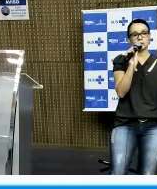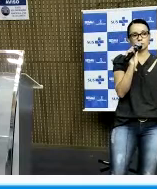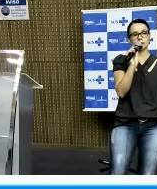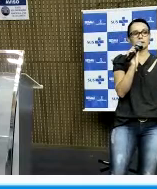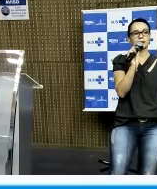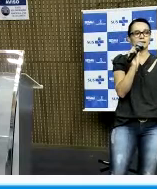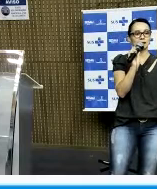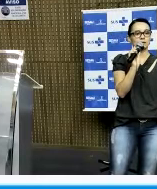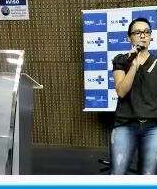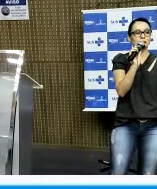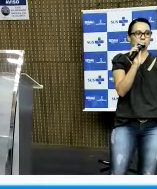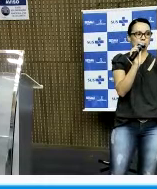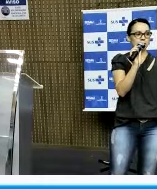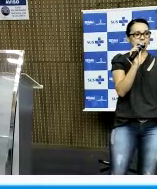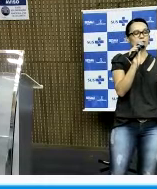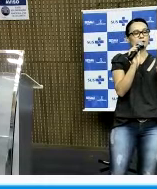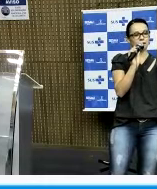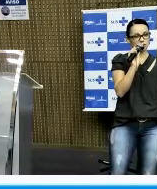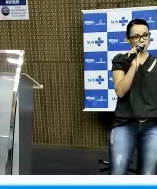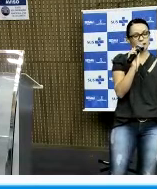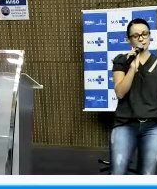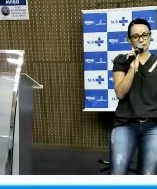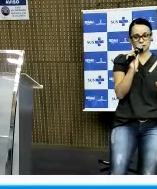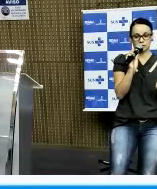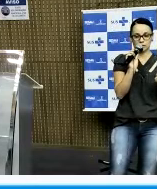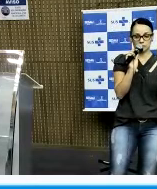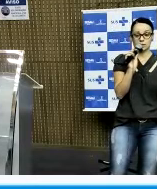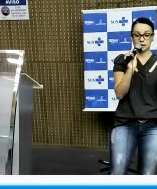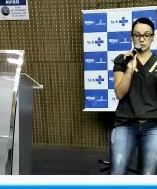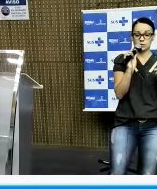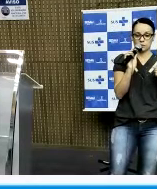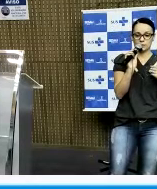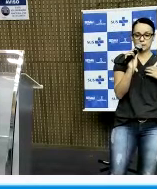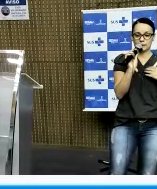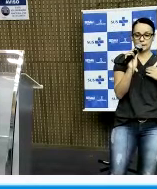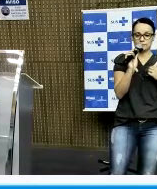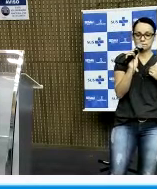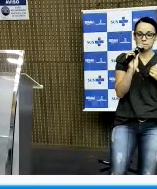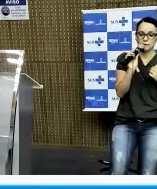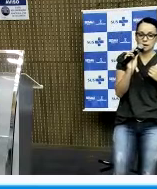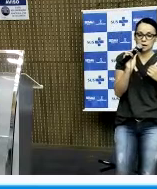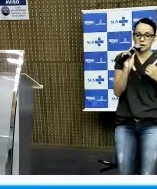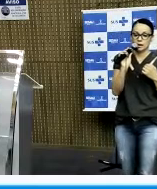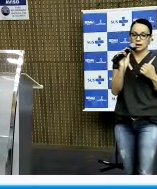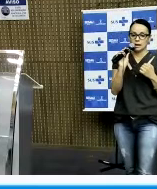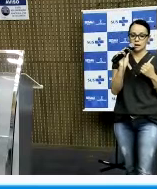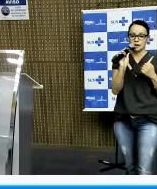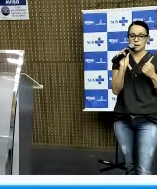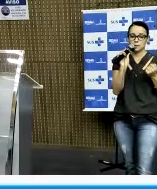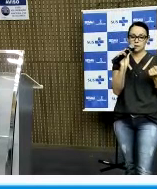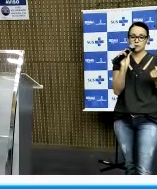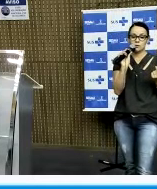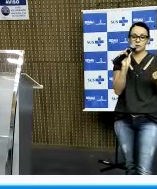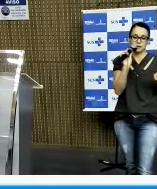tivemos nenhuma, que são aqueles casos do paciente que está ali já retratando, não são dos casos novos, tá?